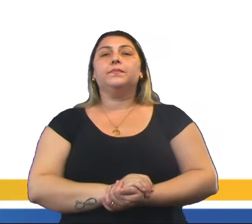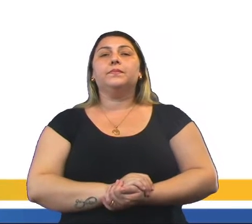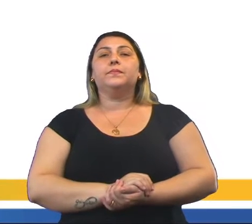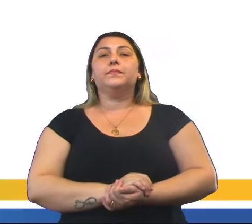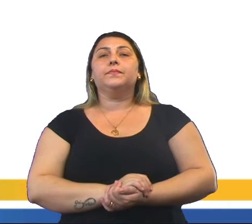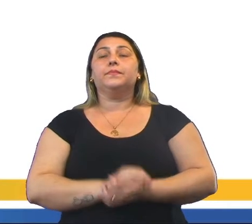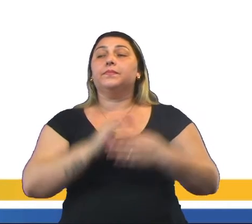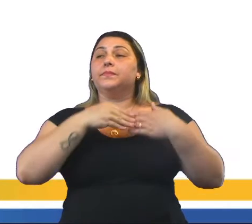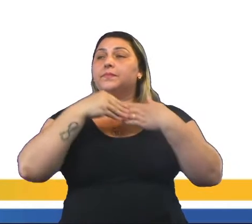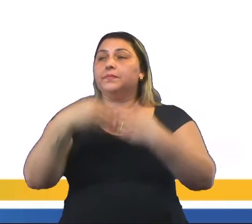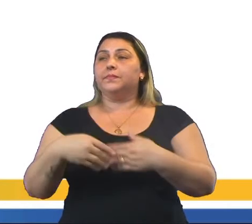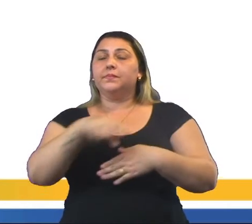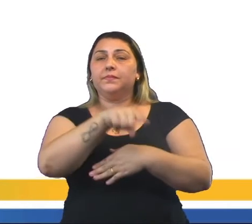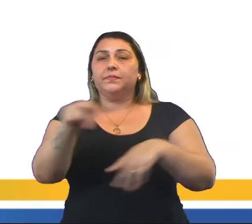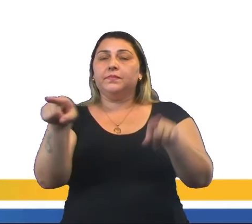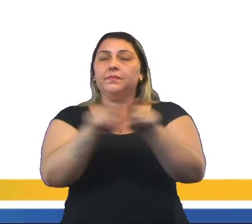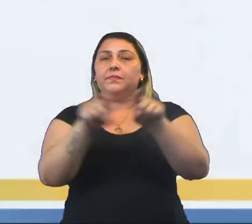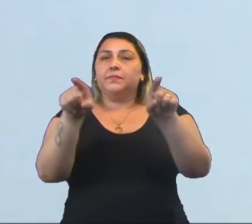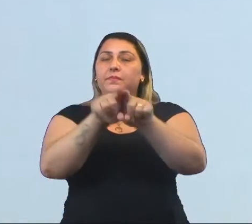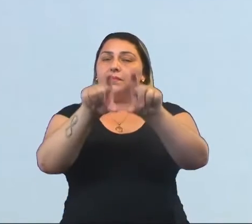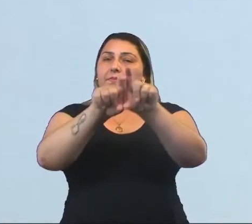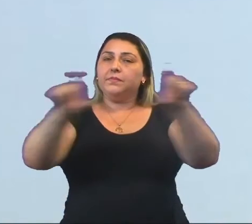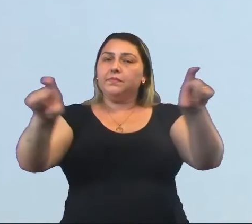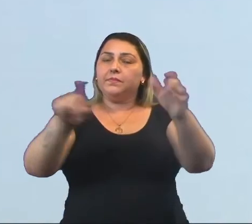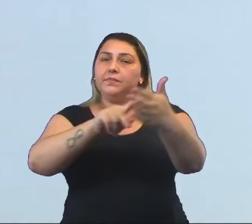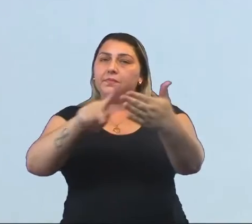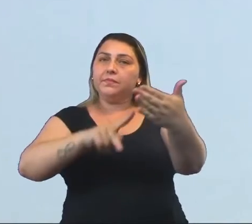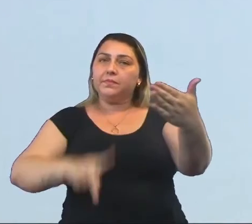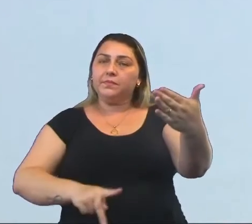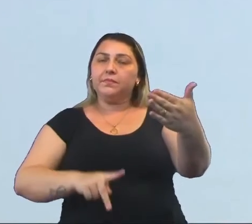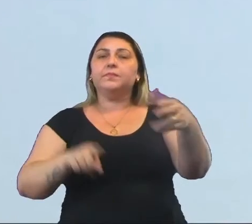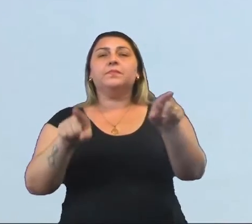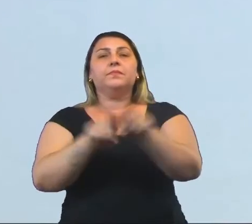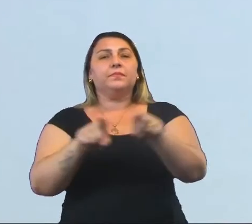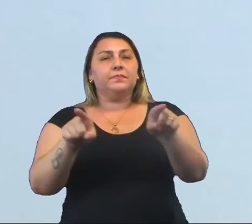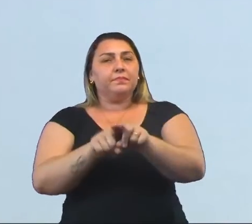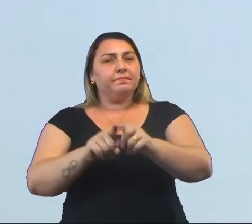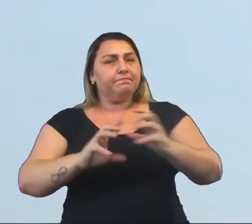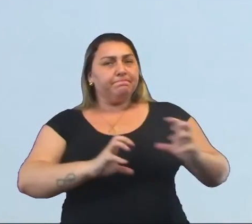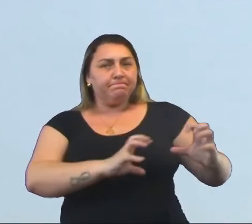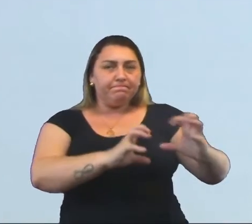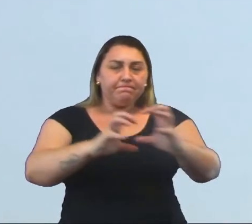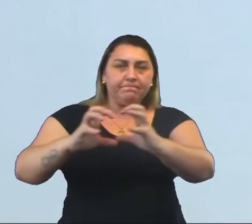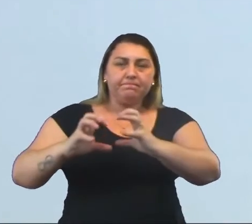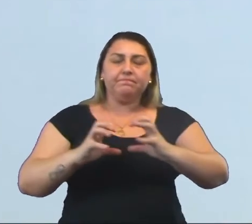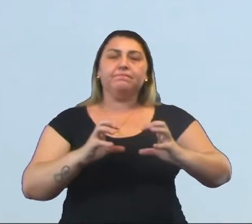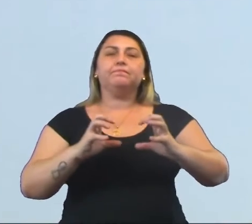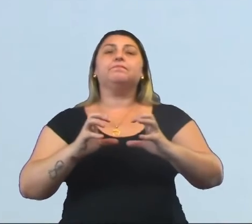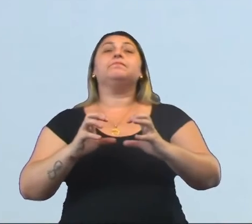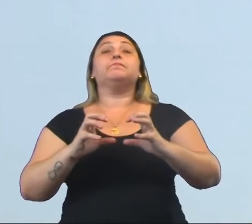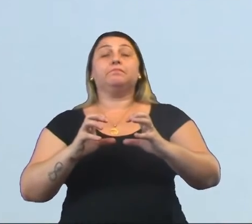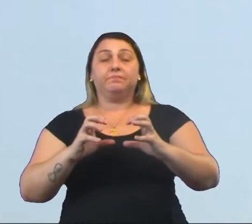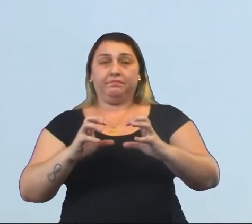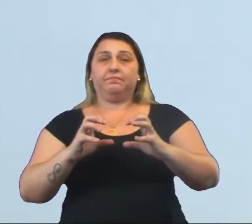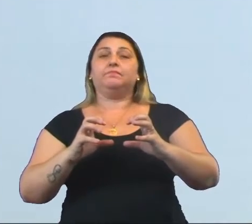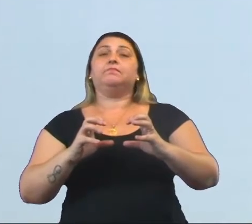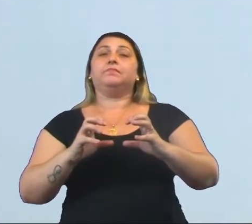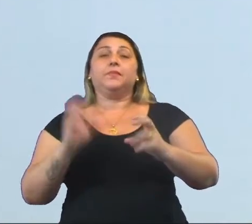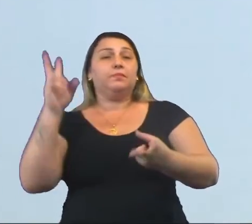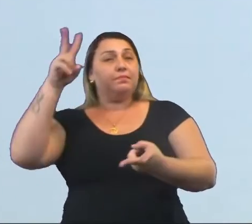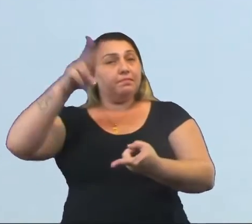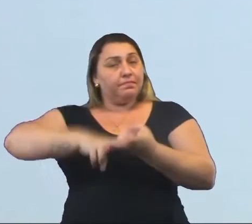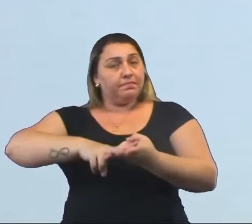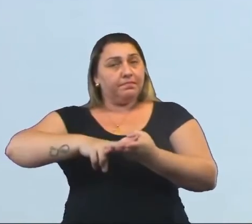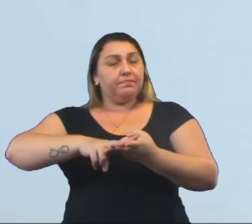Trouxe aqui para vocês também um trechinho da poesia, né, que gerou tanta polêmica, né, e que gerou inclusive a prisão